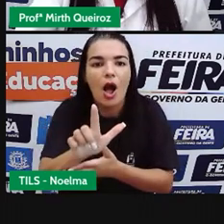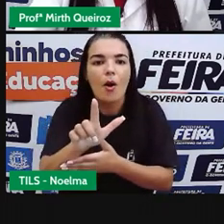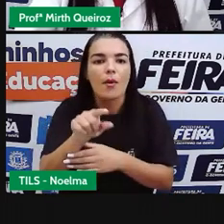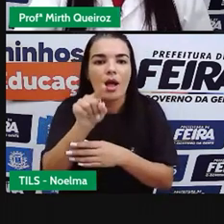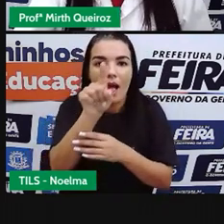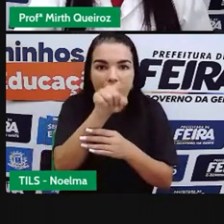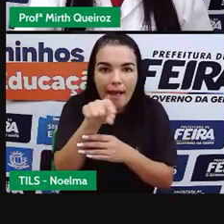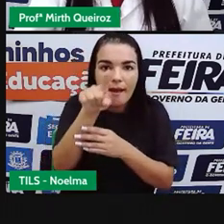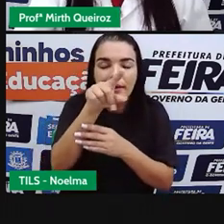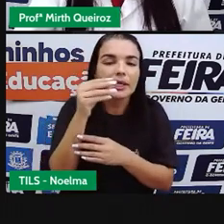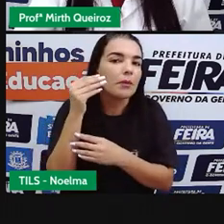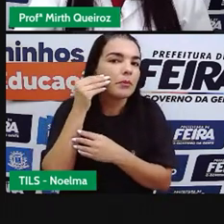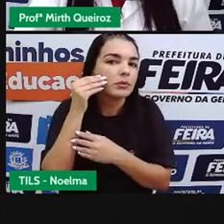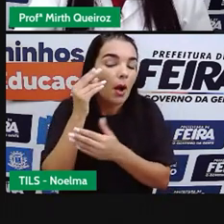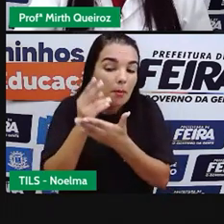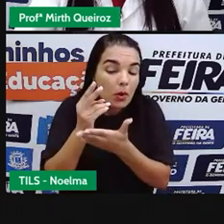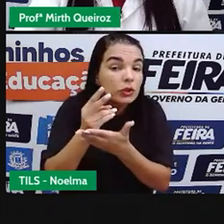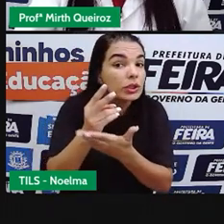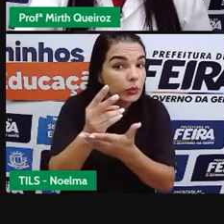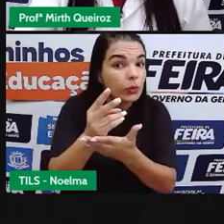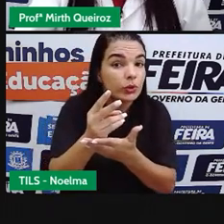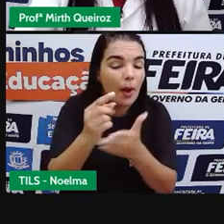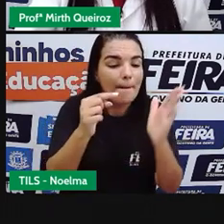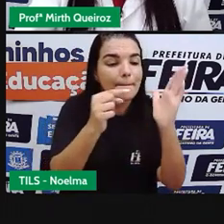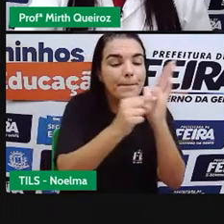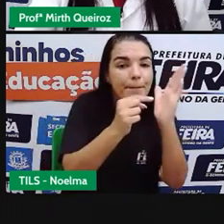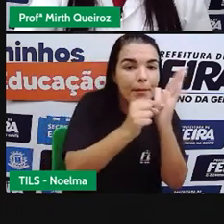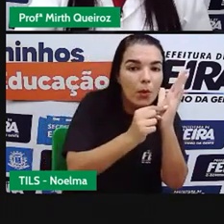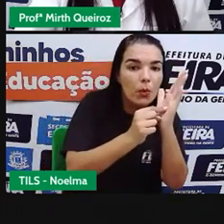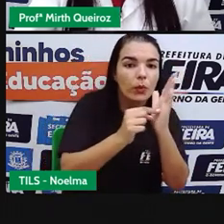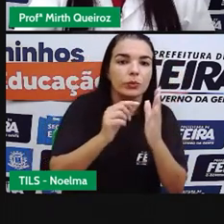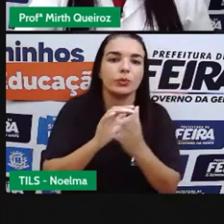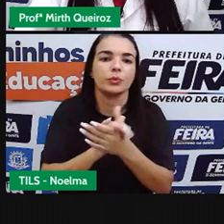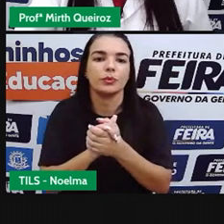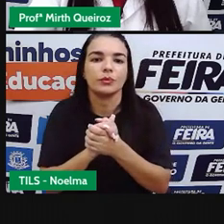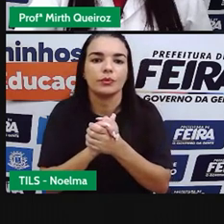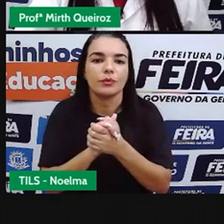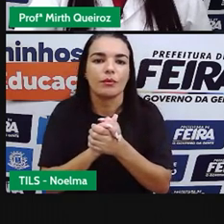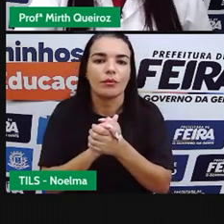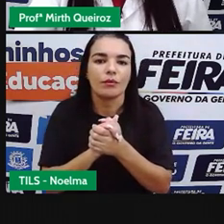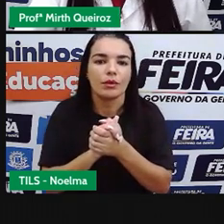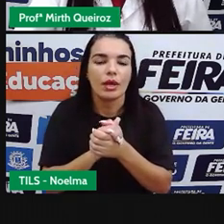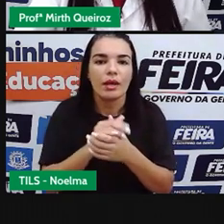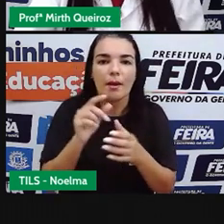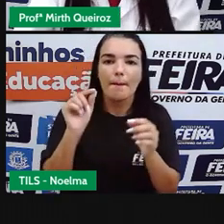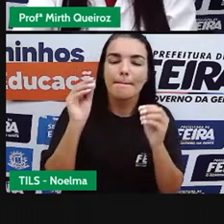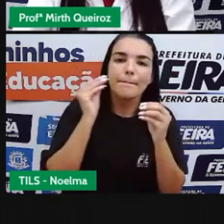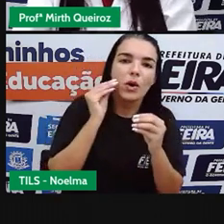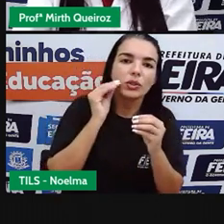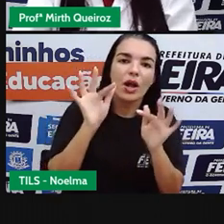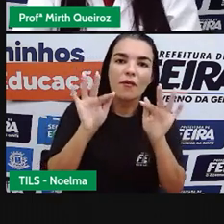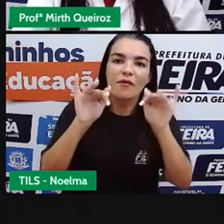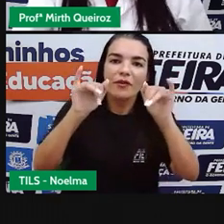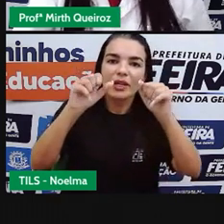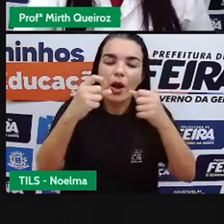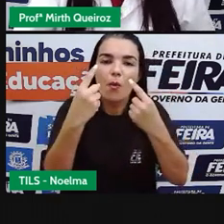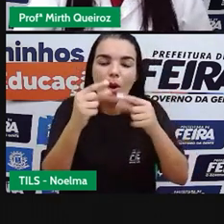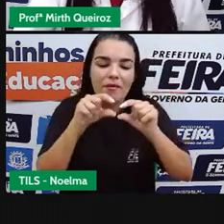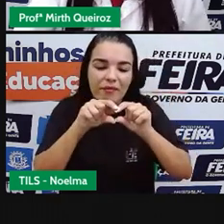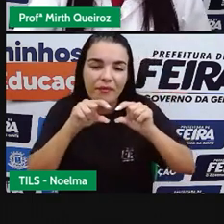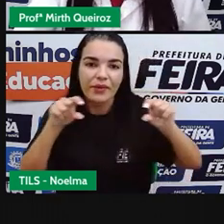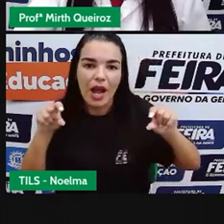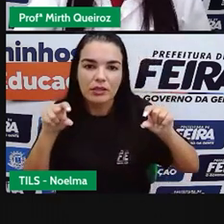aqui, que pode ser de continuação também, que indica o final de uma frase e a partir